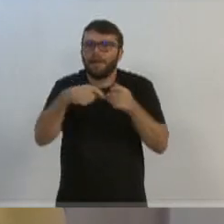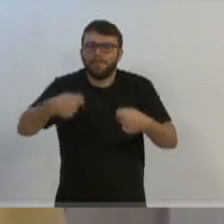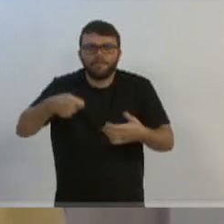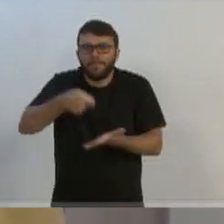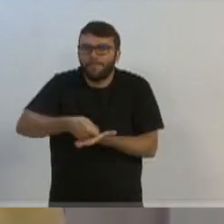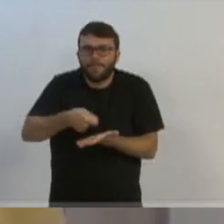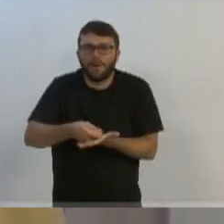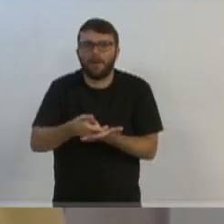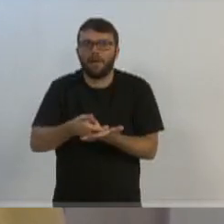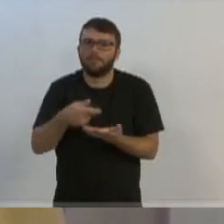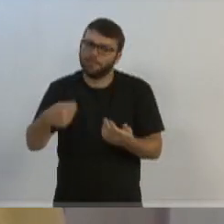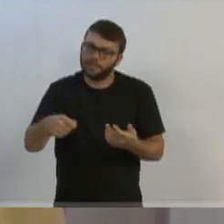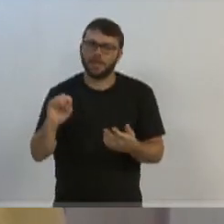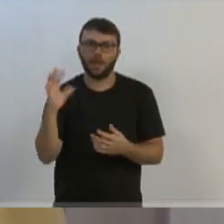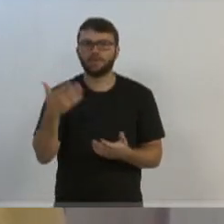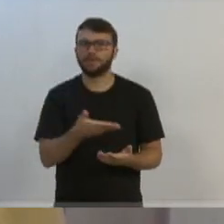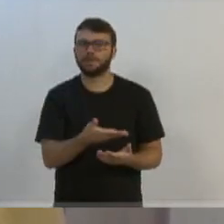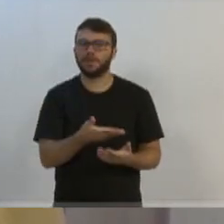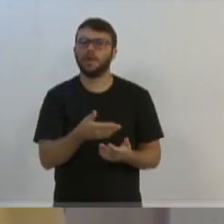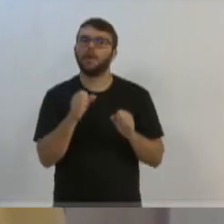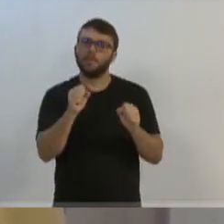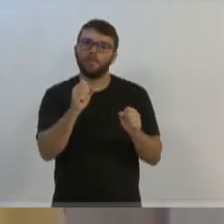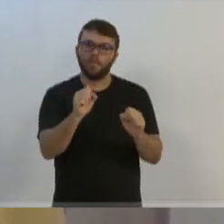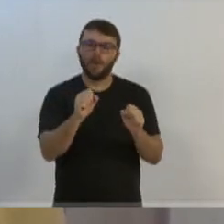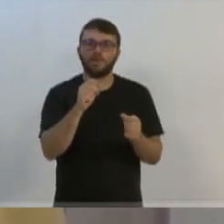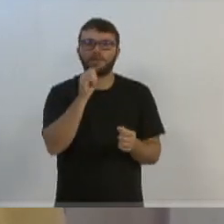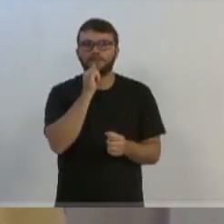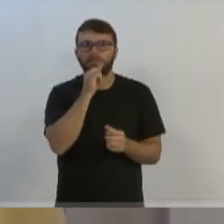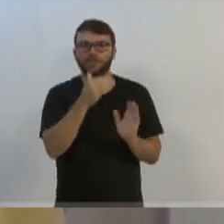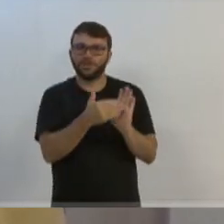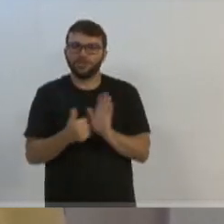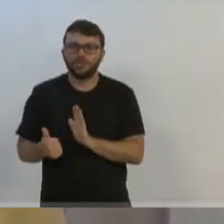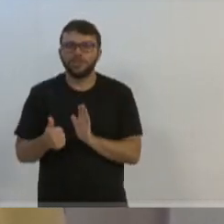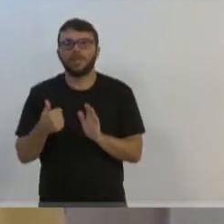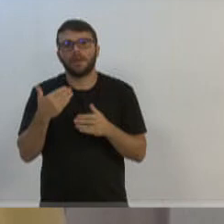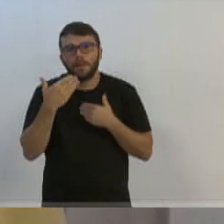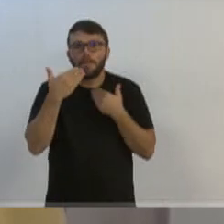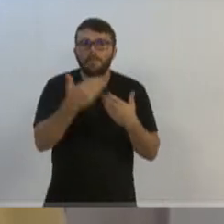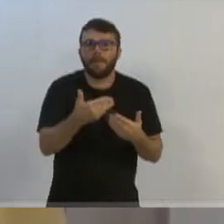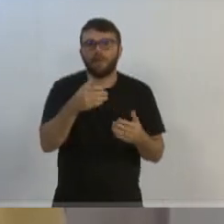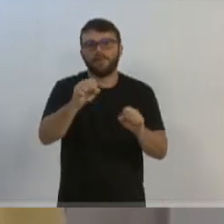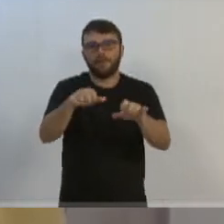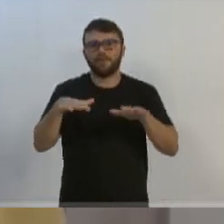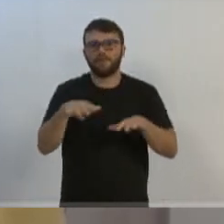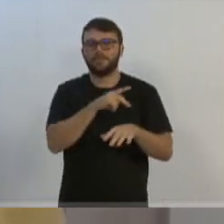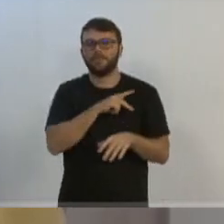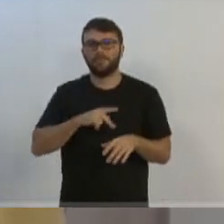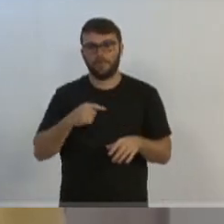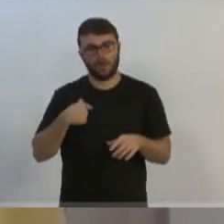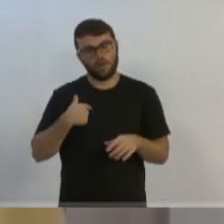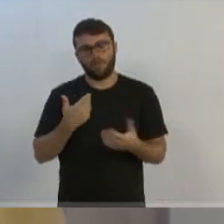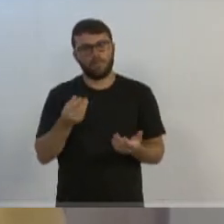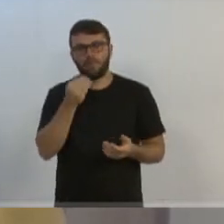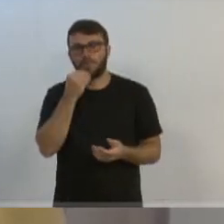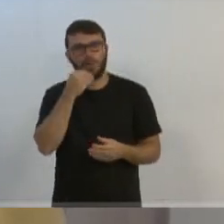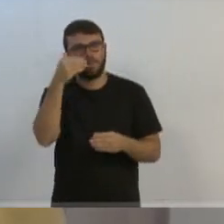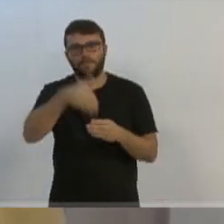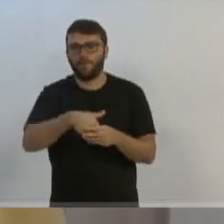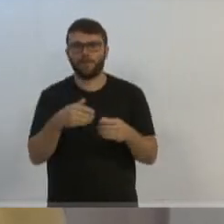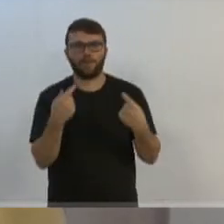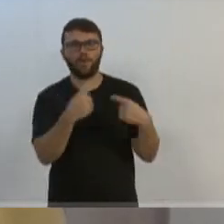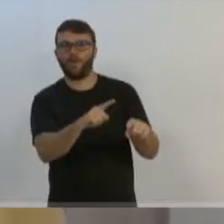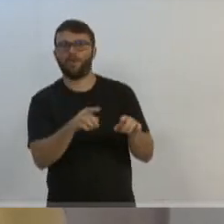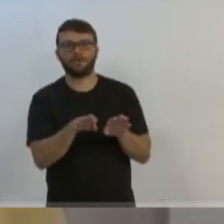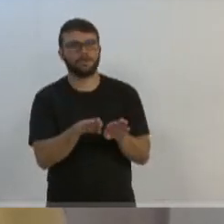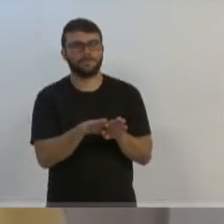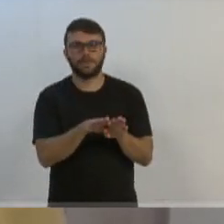isso aconteça. Poderia, na verdade, ter feito a retirada e ter feito essa solicitação. Eu aqui votarei, claro, de forma contrária,